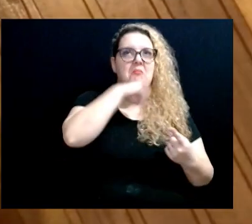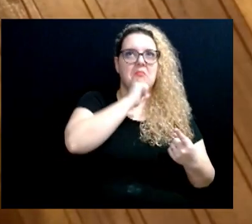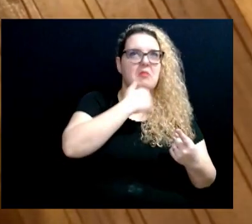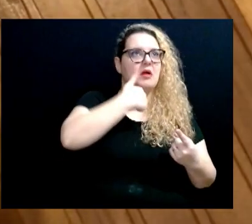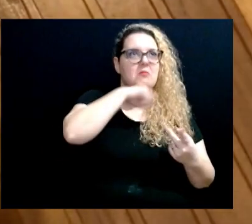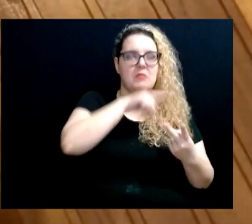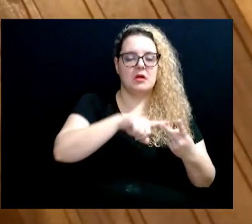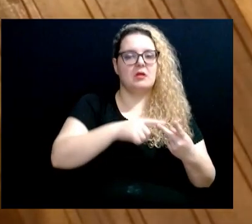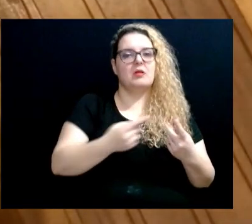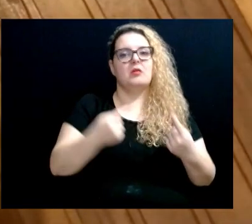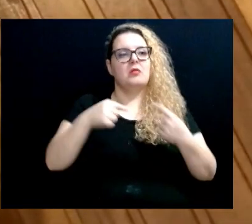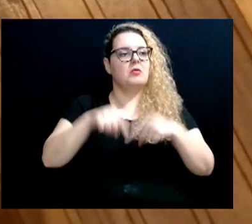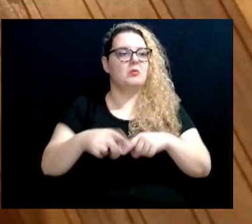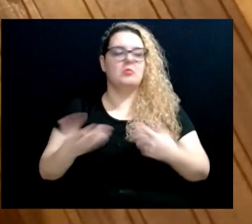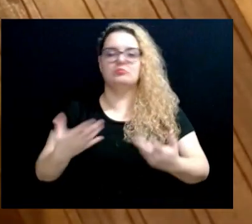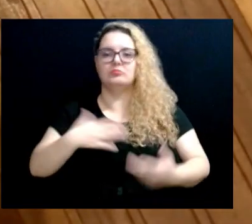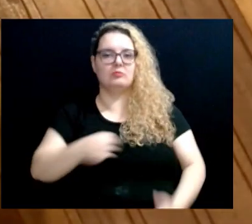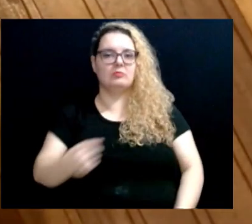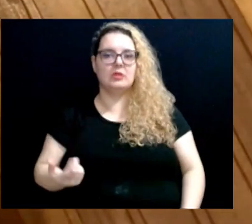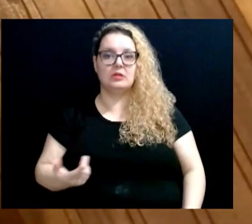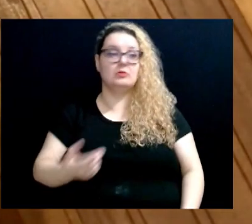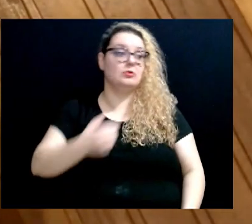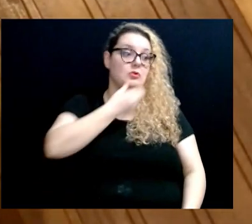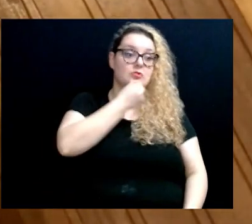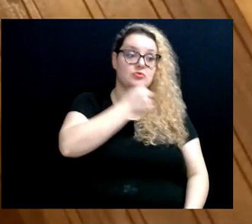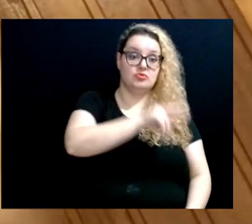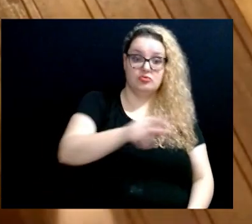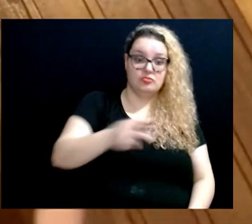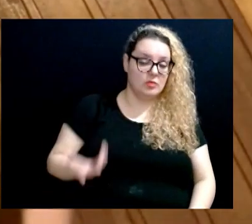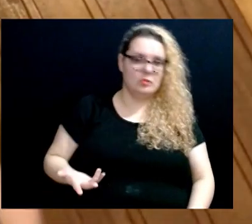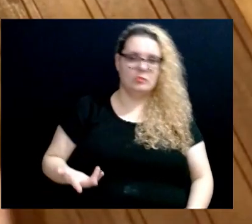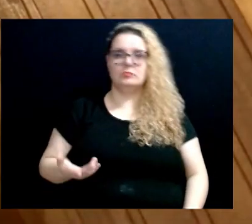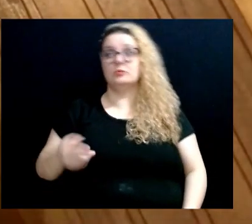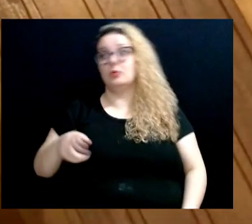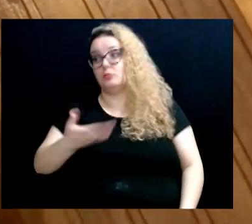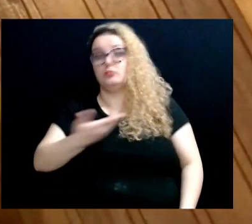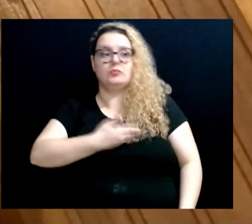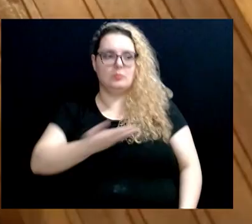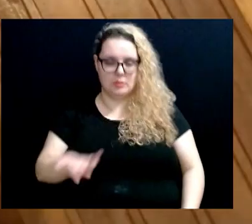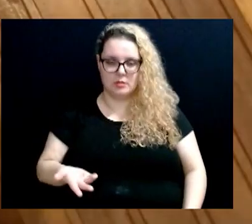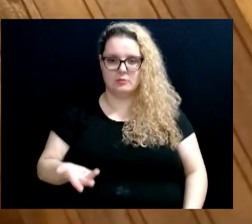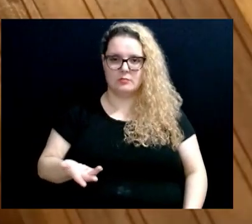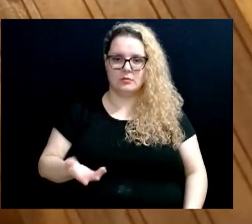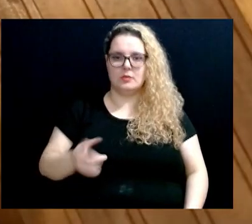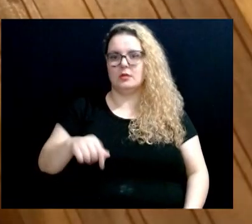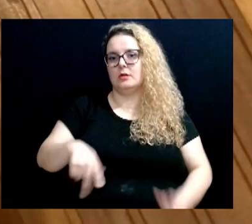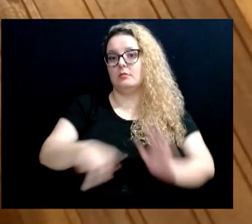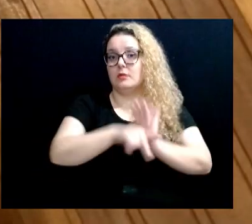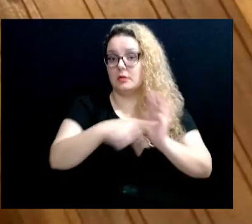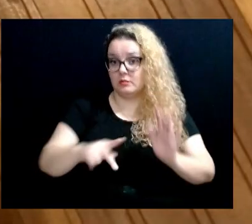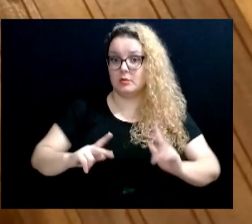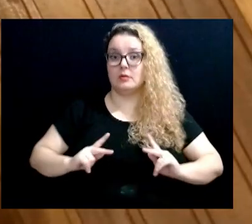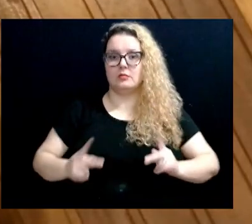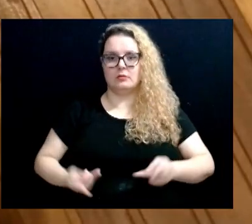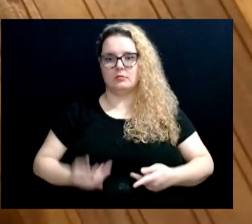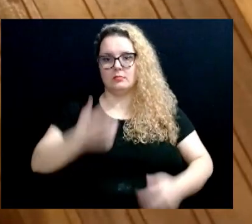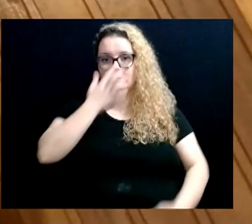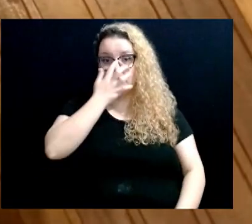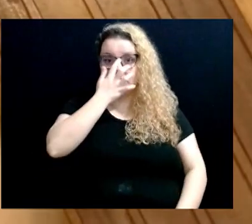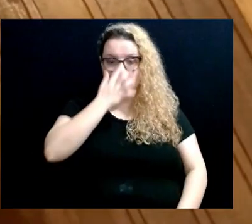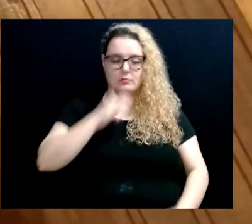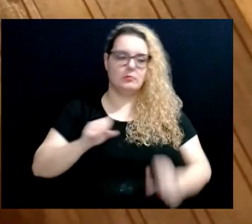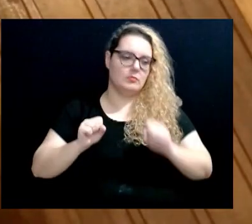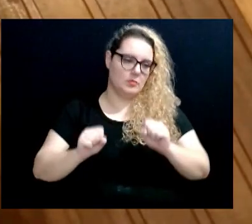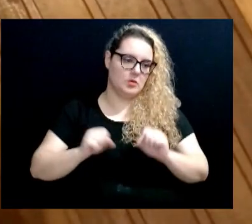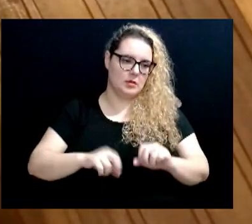ou seja de amigos. E por conta de ser inerente ao ser humano, a gente pode esperar, mesmo que de forma